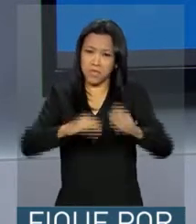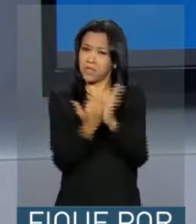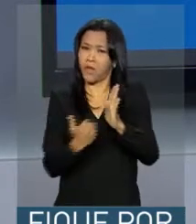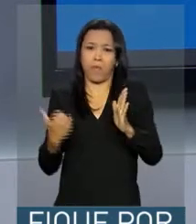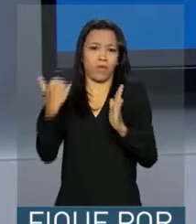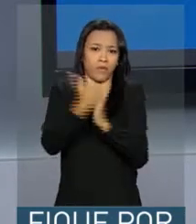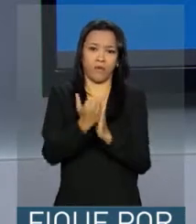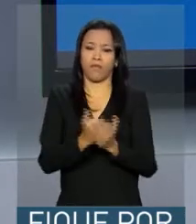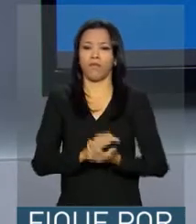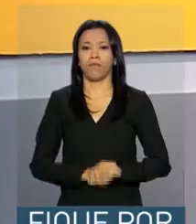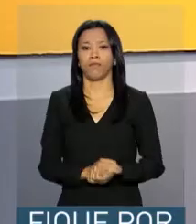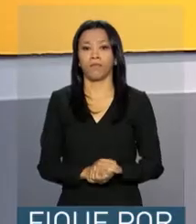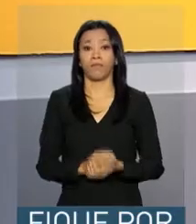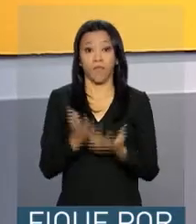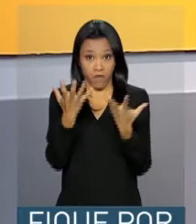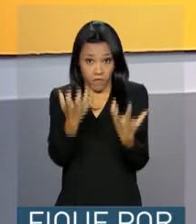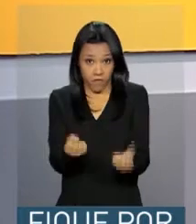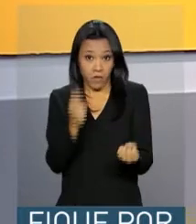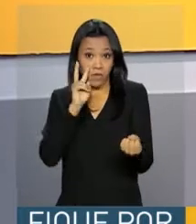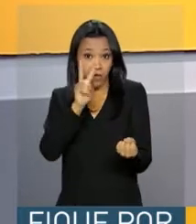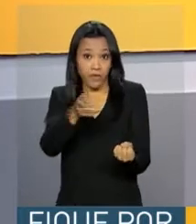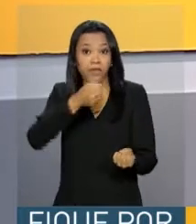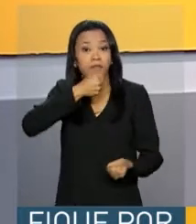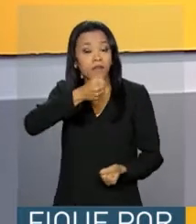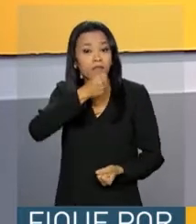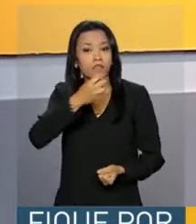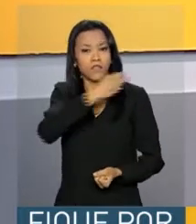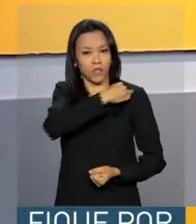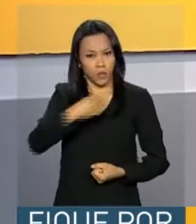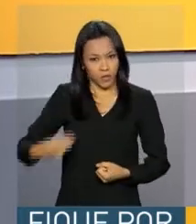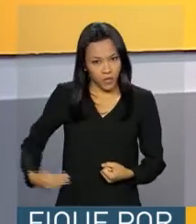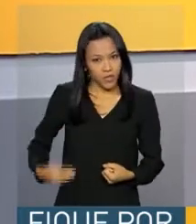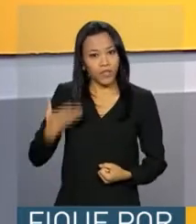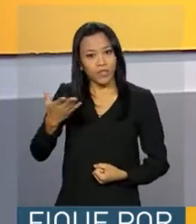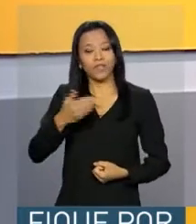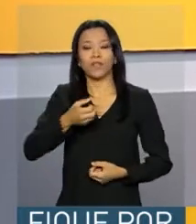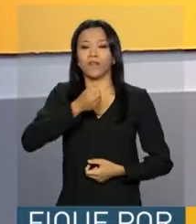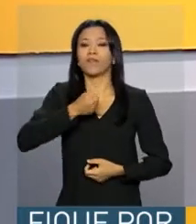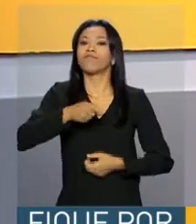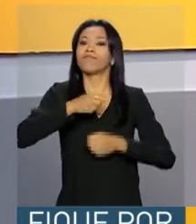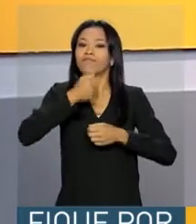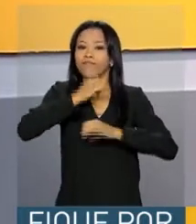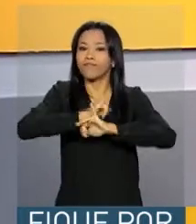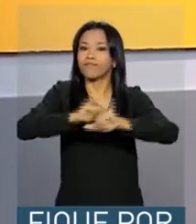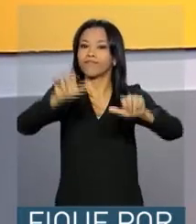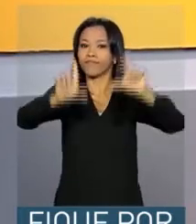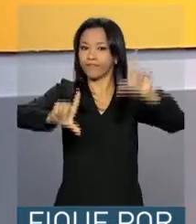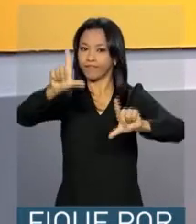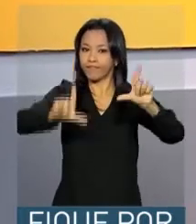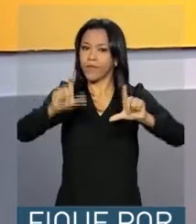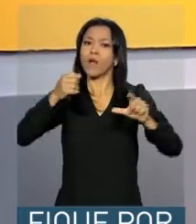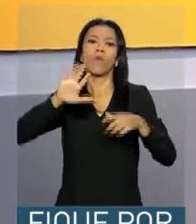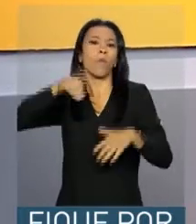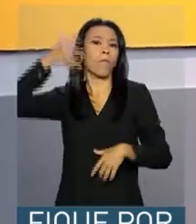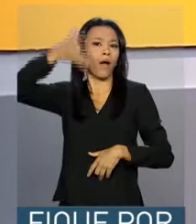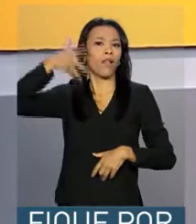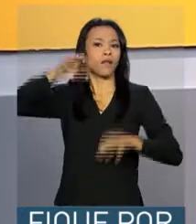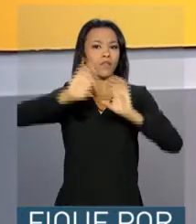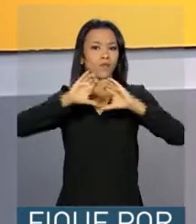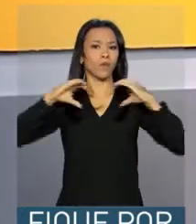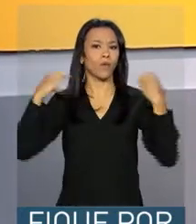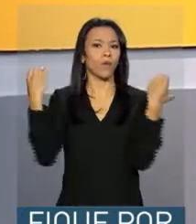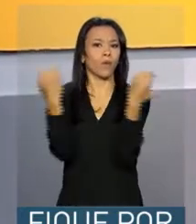aumentar impostos. Vamos ver a entrevista que o ministro concedeu a jornalistas após fazer palestra na